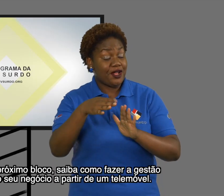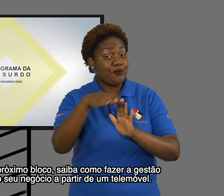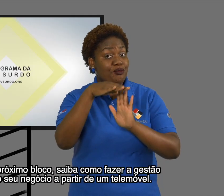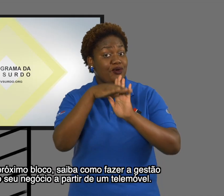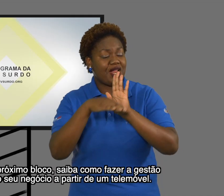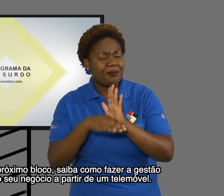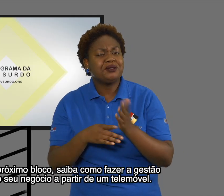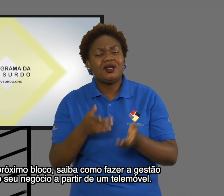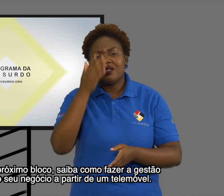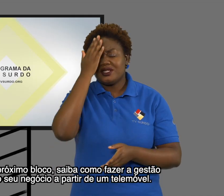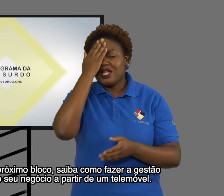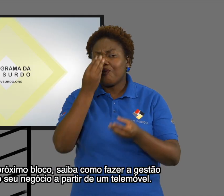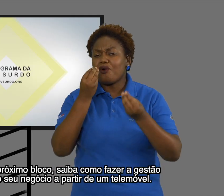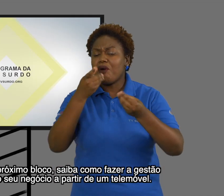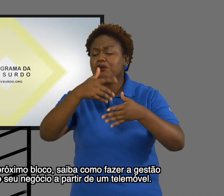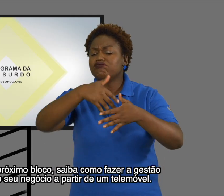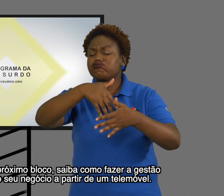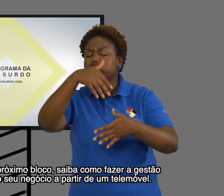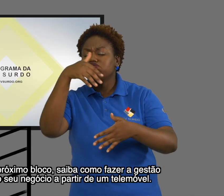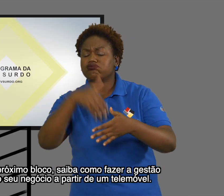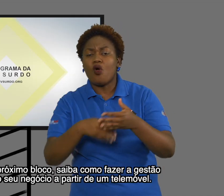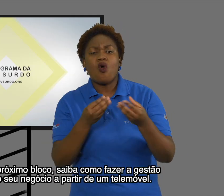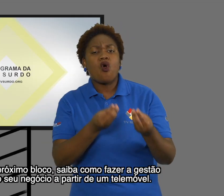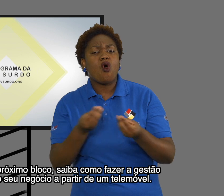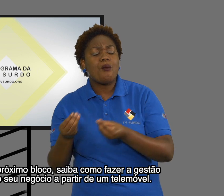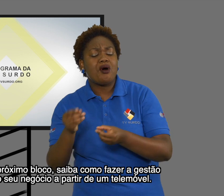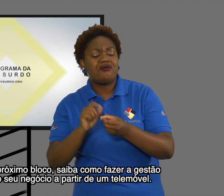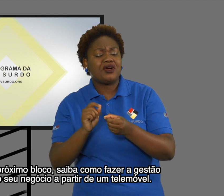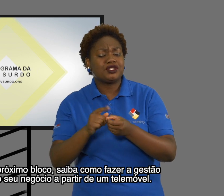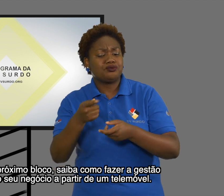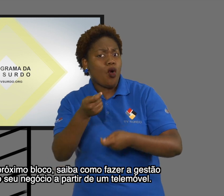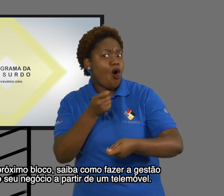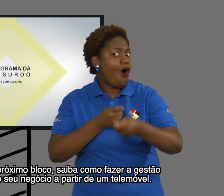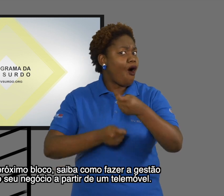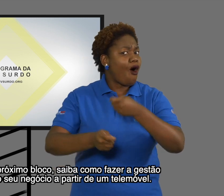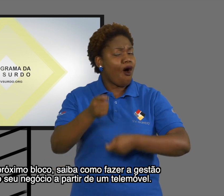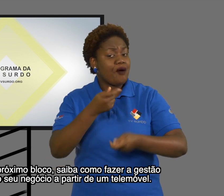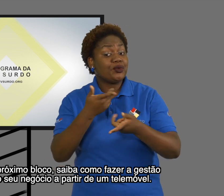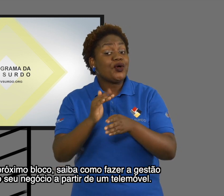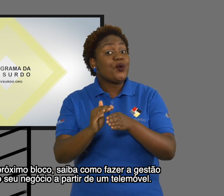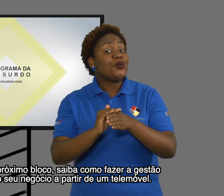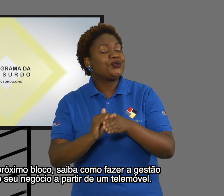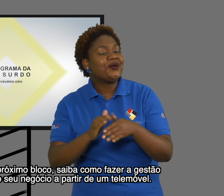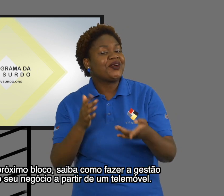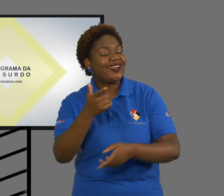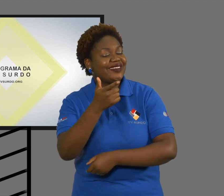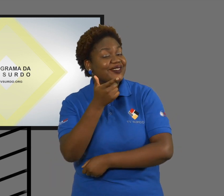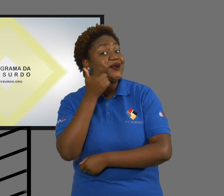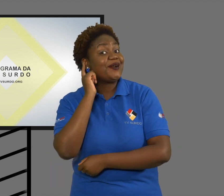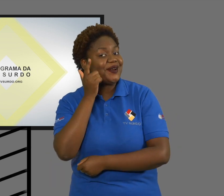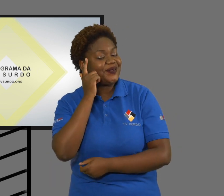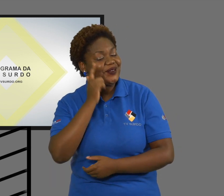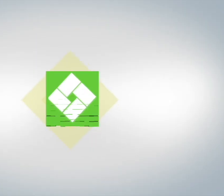No próximo bloco, saiba como fazer a gestão do seu negócio a partir de um telemóvel.